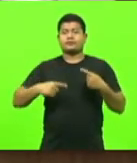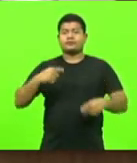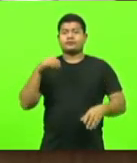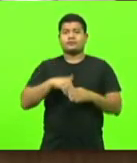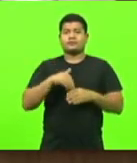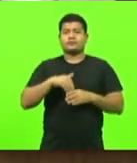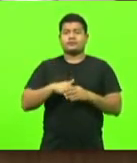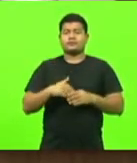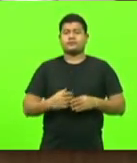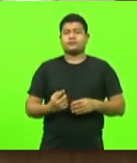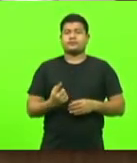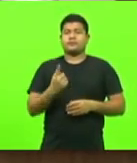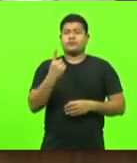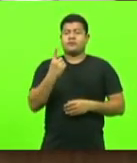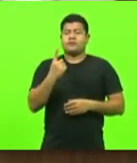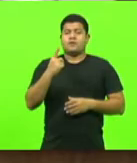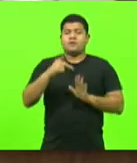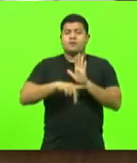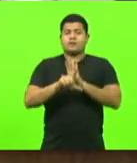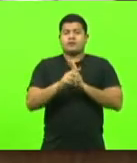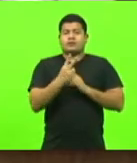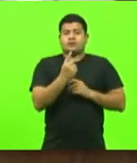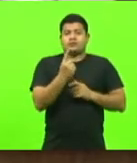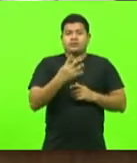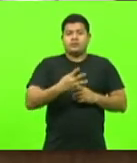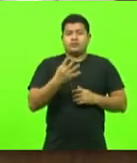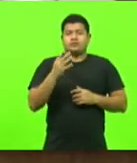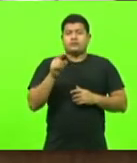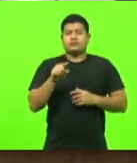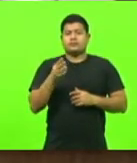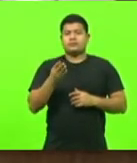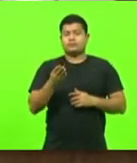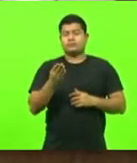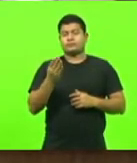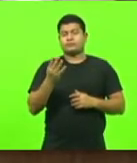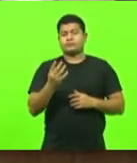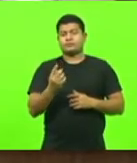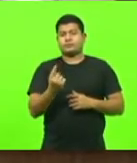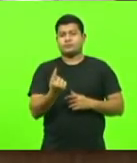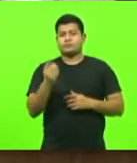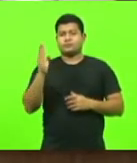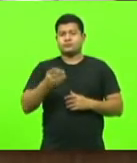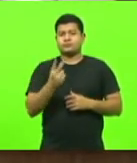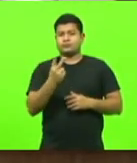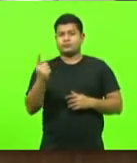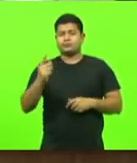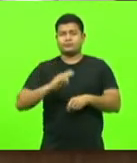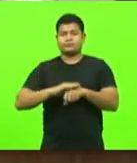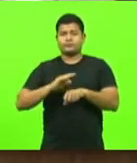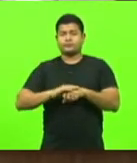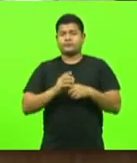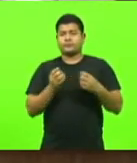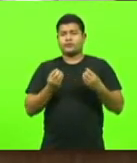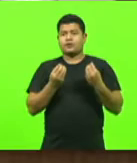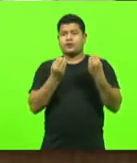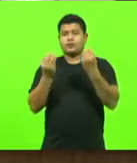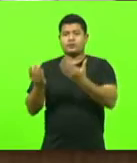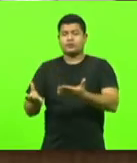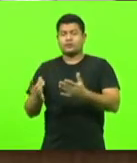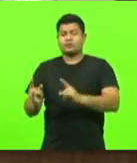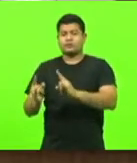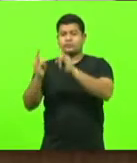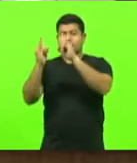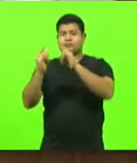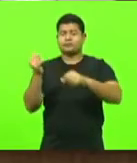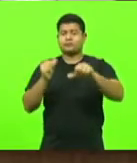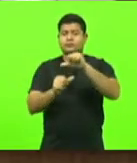único do projeto de lei 214.2/2021, autor Governo do Estado. Autoriza a doação de imóvel no município de Criciúma, com emenda